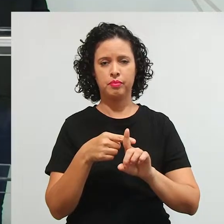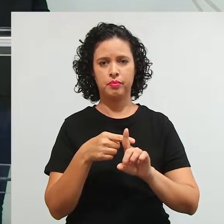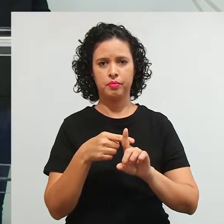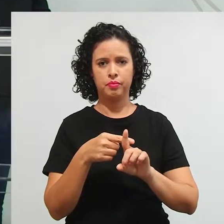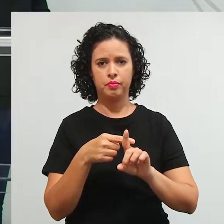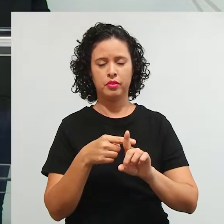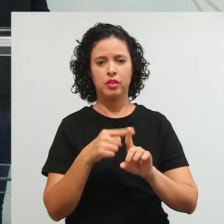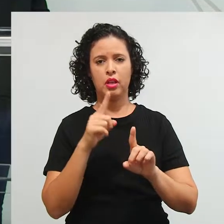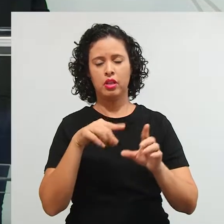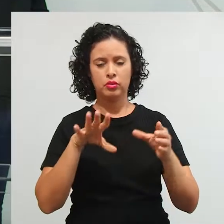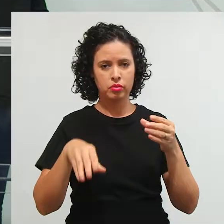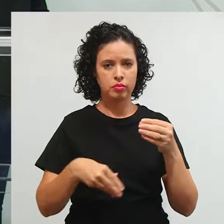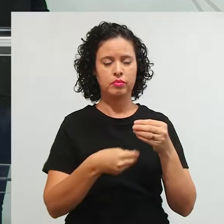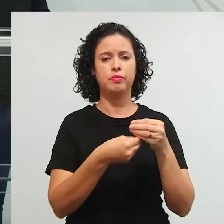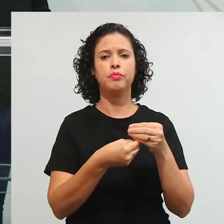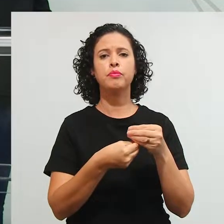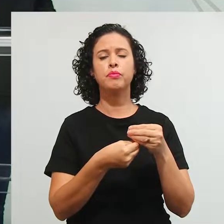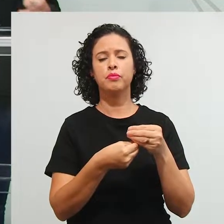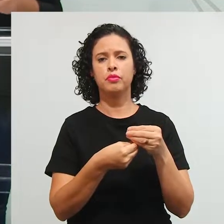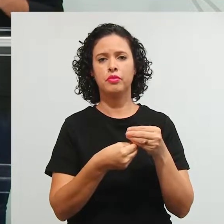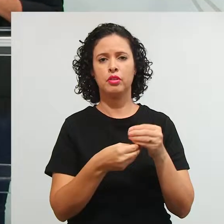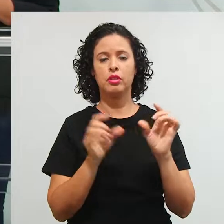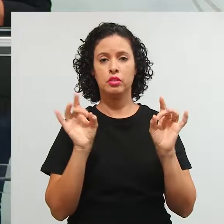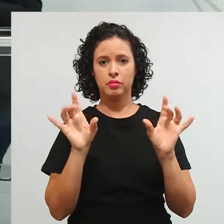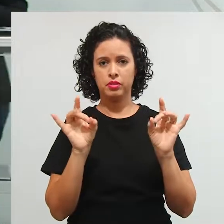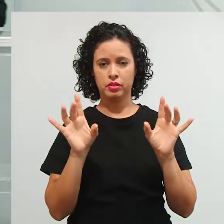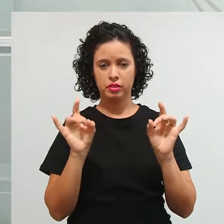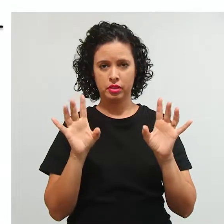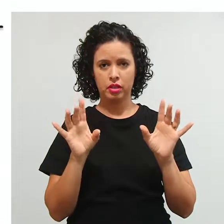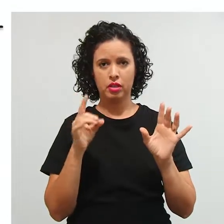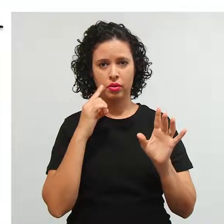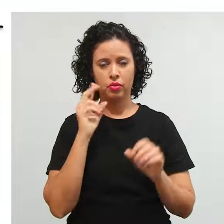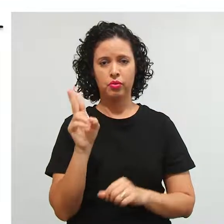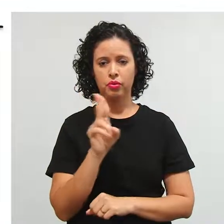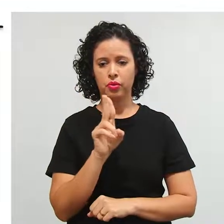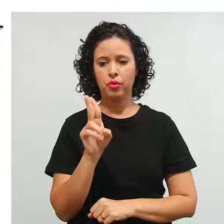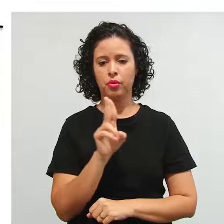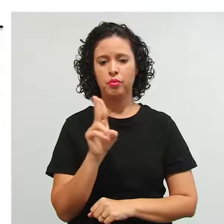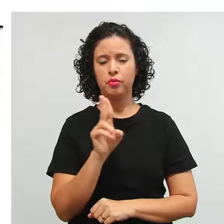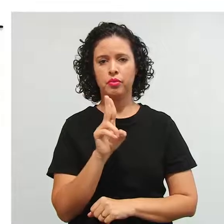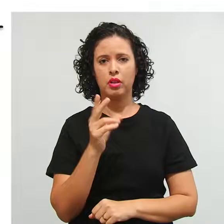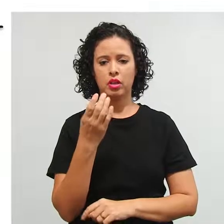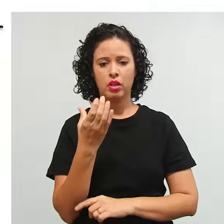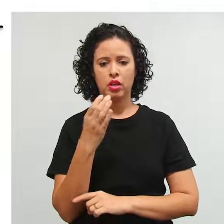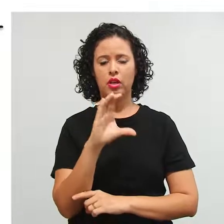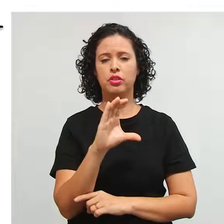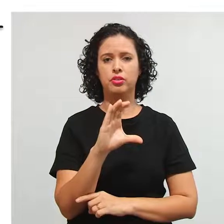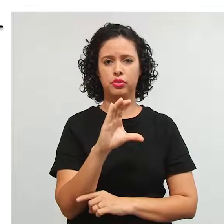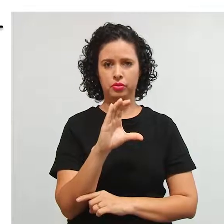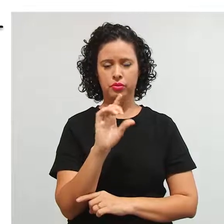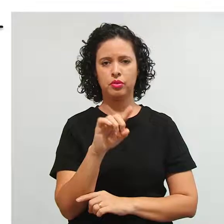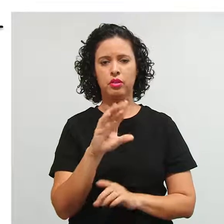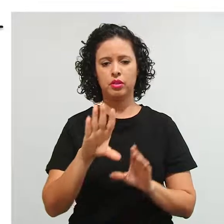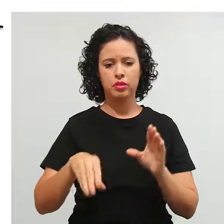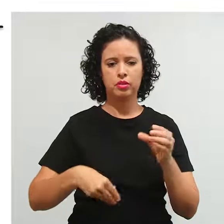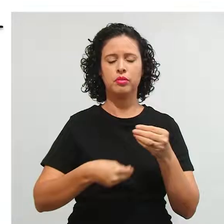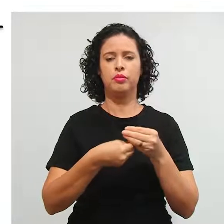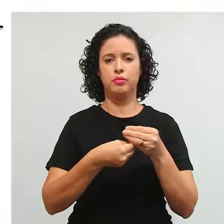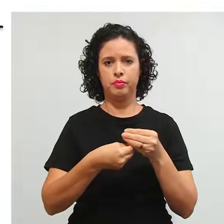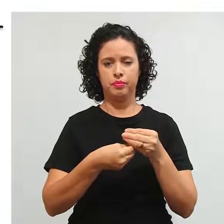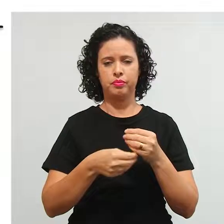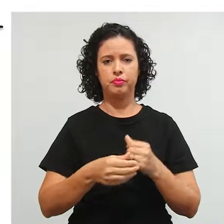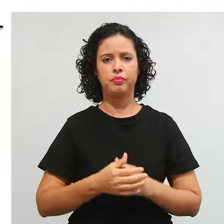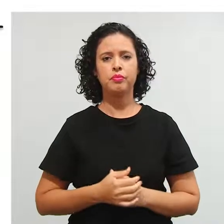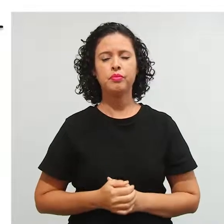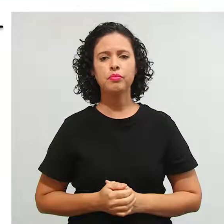tanto suplementar como especial, que é chamado crédito adicional por superávit